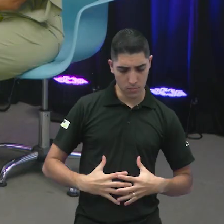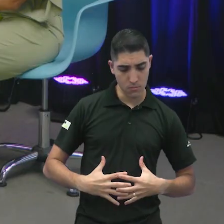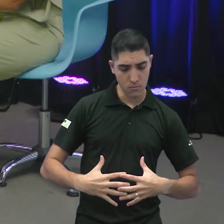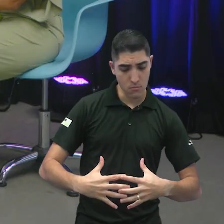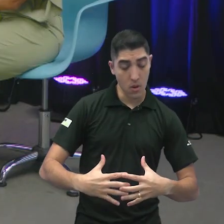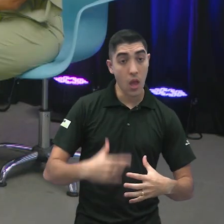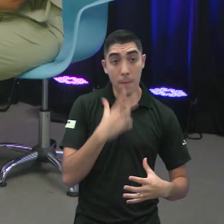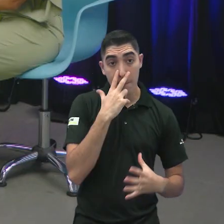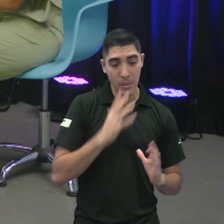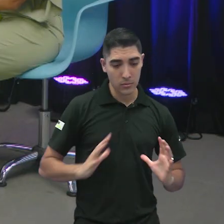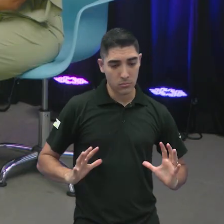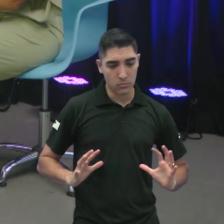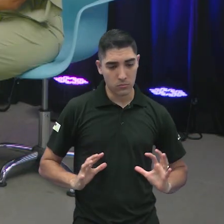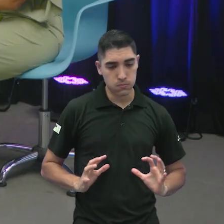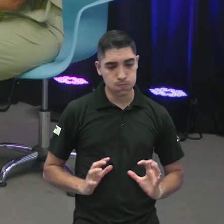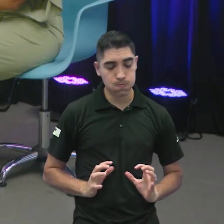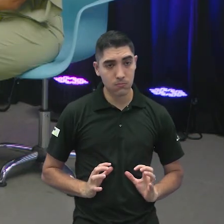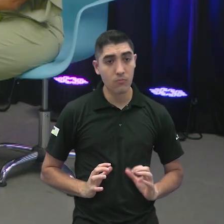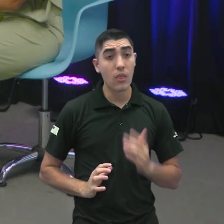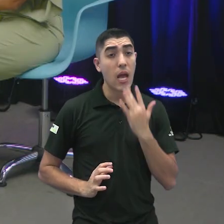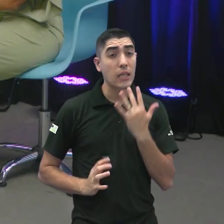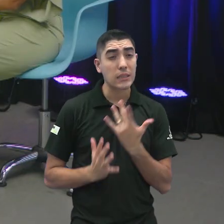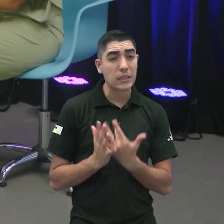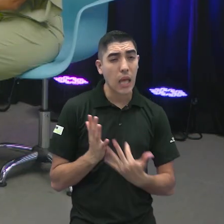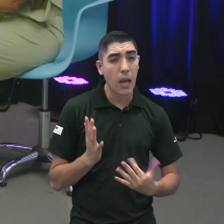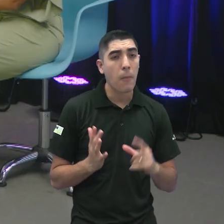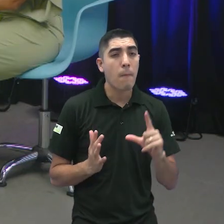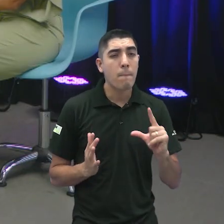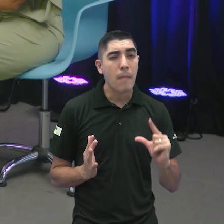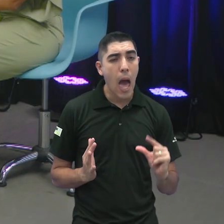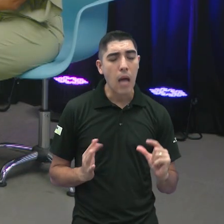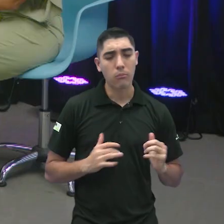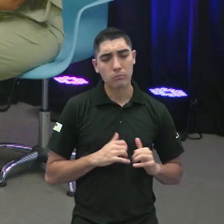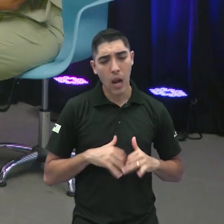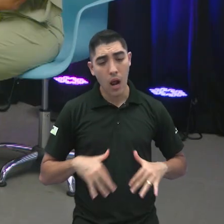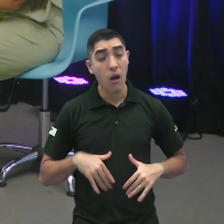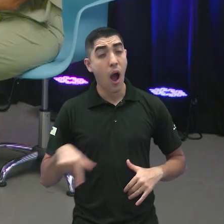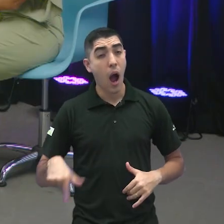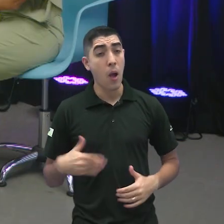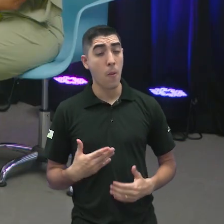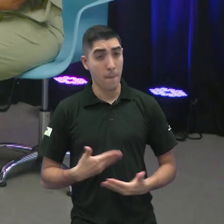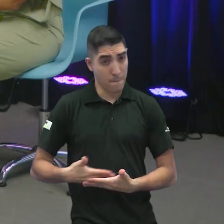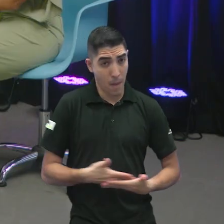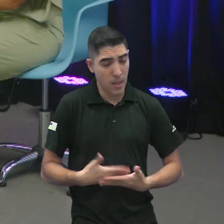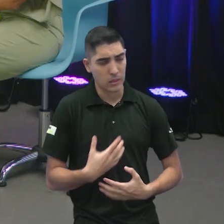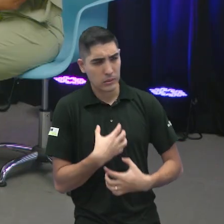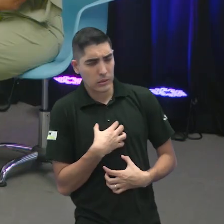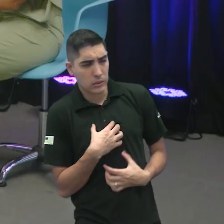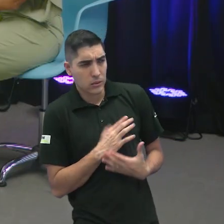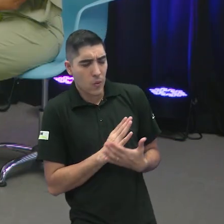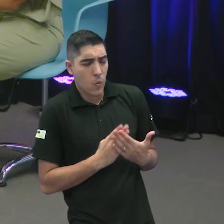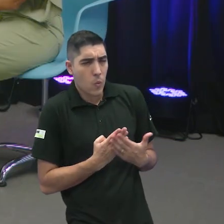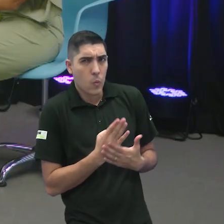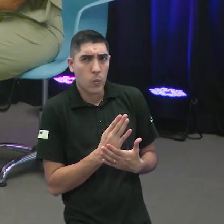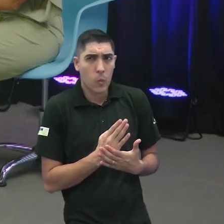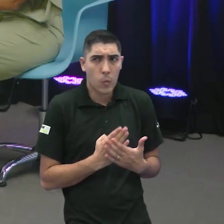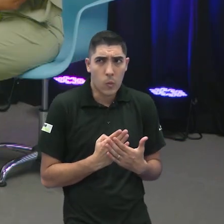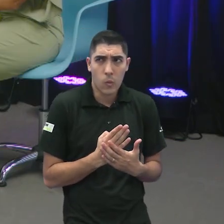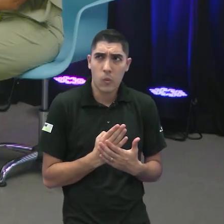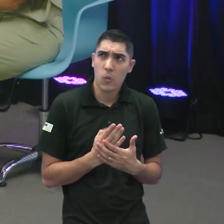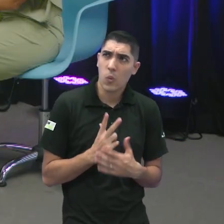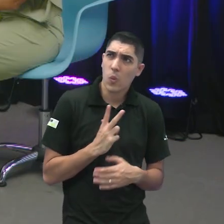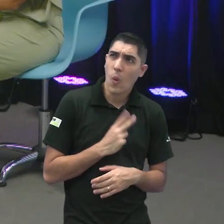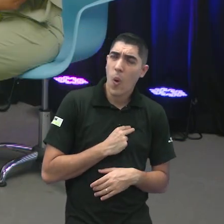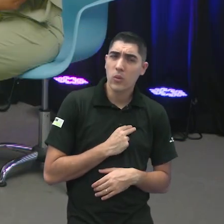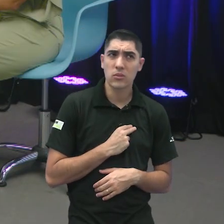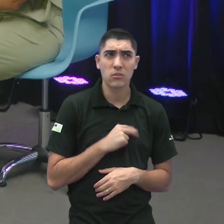ele se contrai, vai menos sangue, menos oxigênio e fica desconfortável para aquele bebê. Então, qual é a sensação que ele percebe? É que ele não está